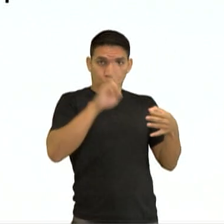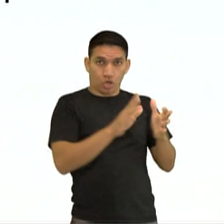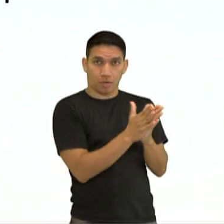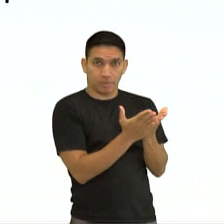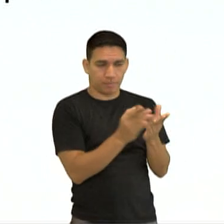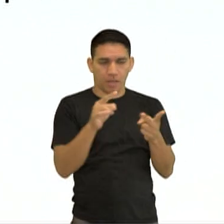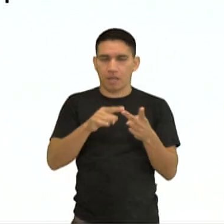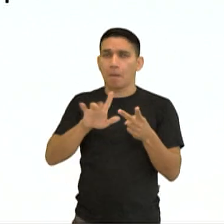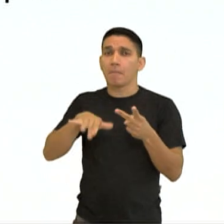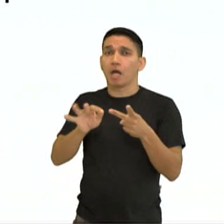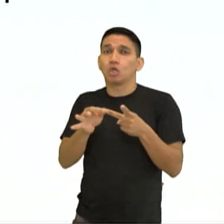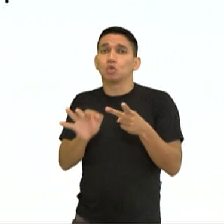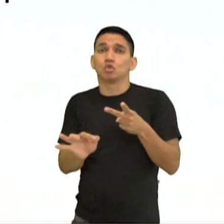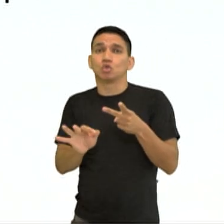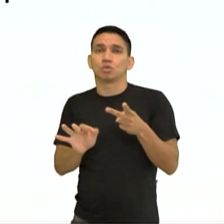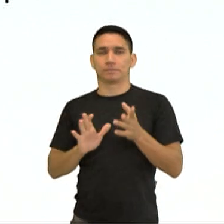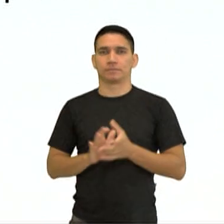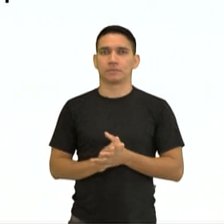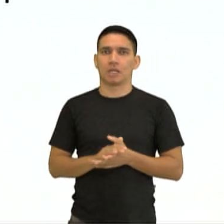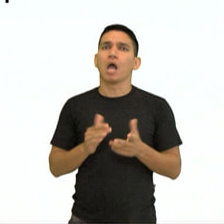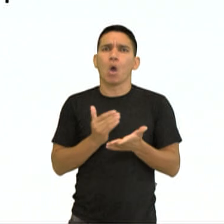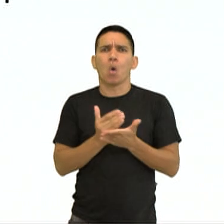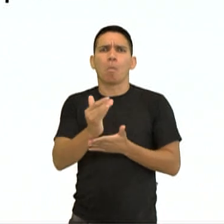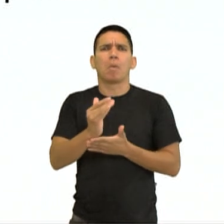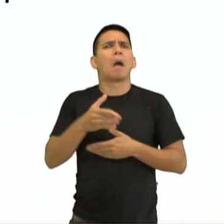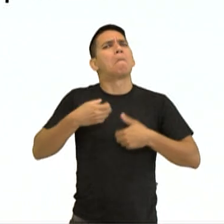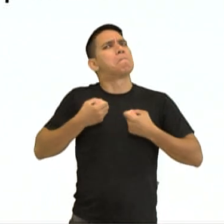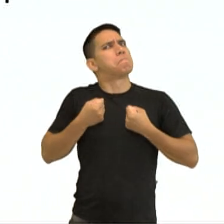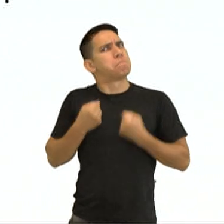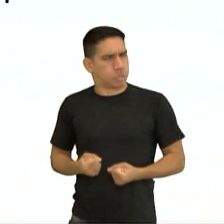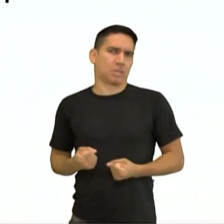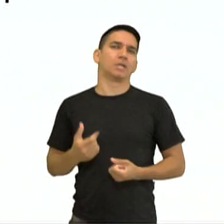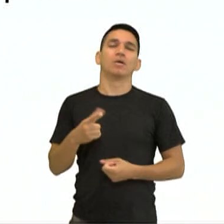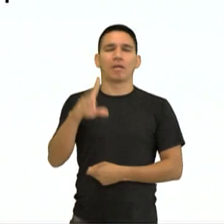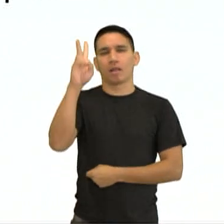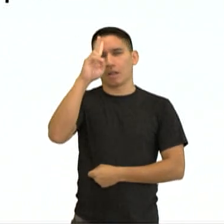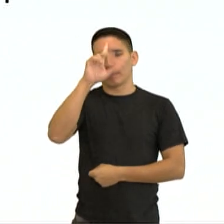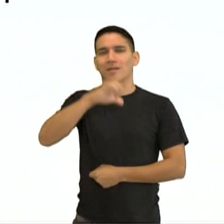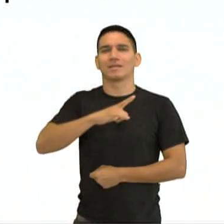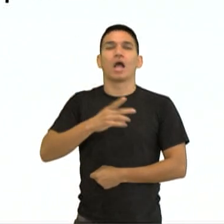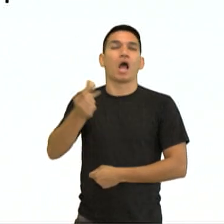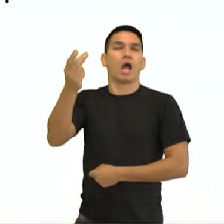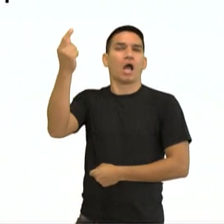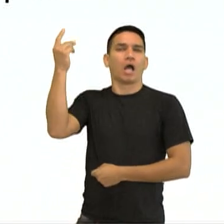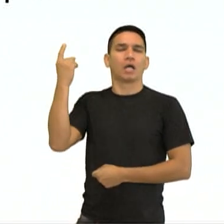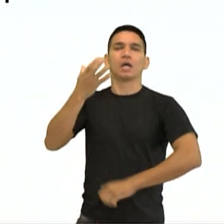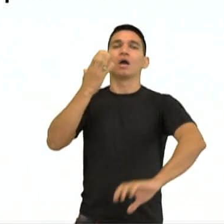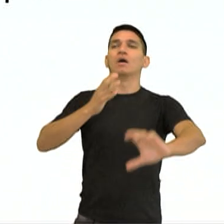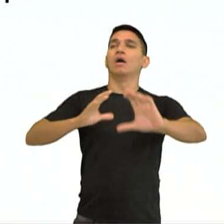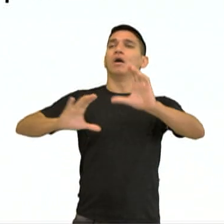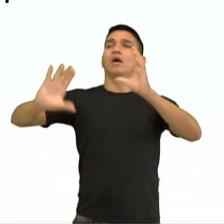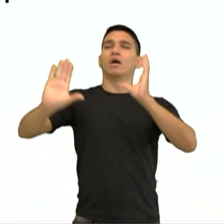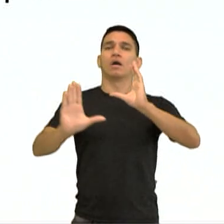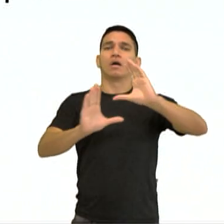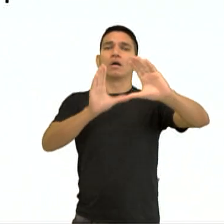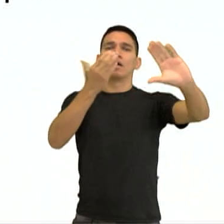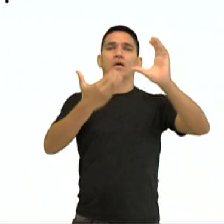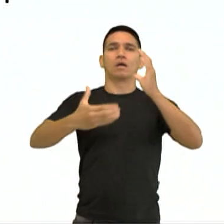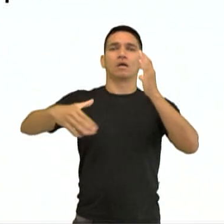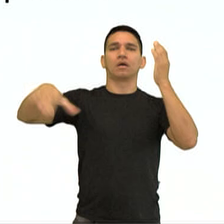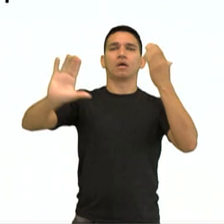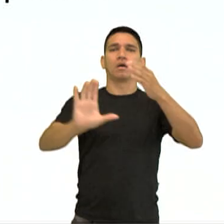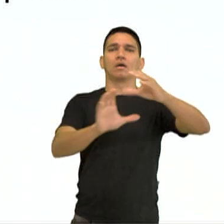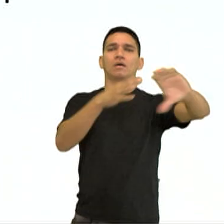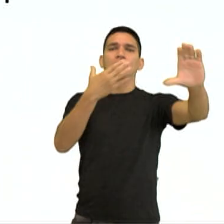Frequentemente começa com um coro bem pesado. Você lembra que antes disso a gente tinha os famosos cantos gregorianos? Né? Aquela coisa da